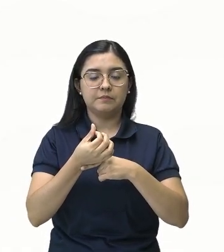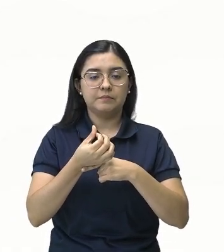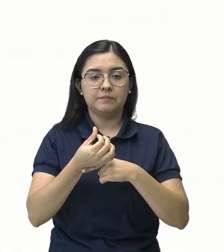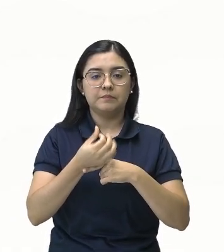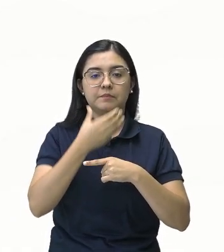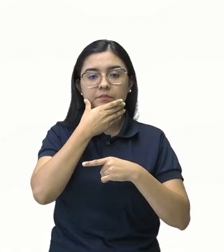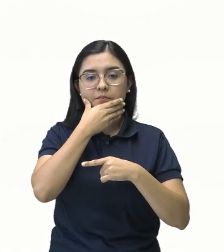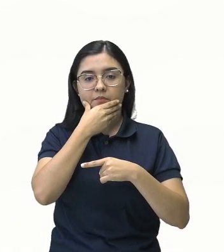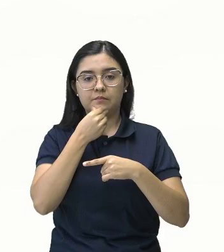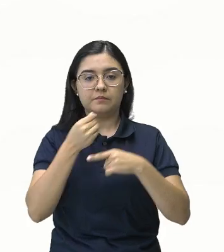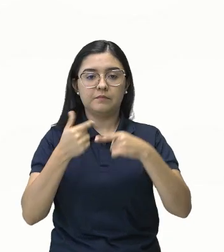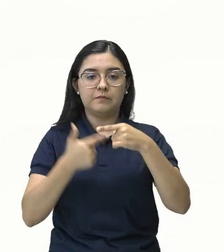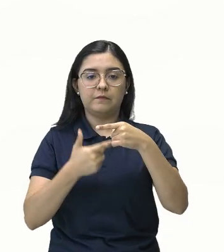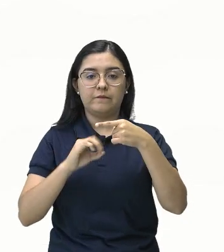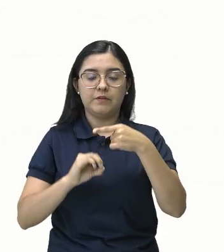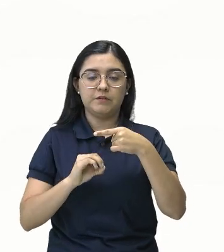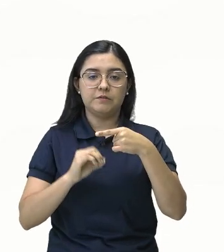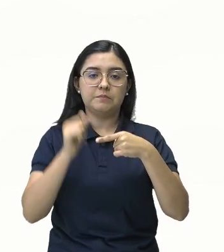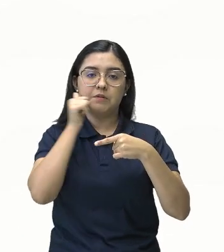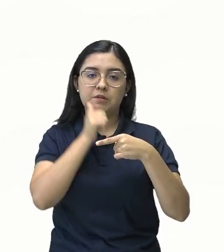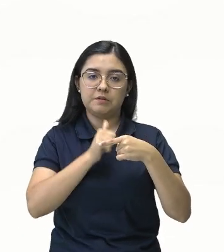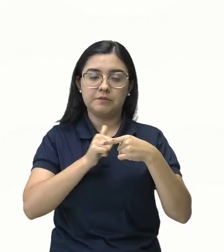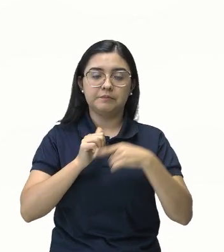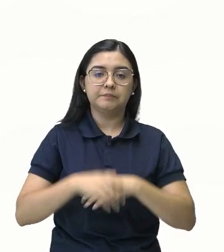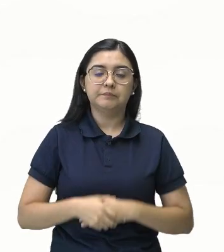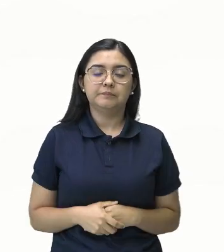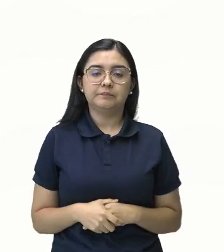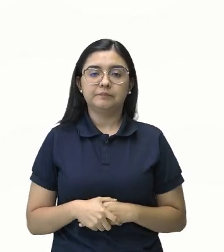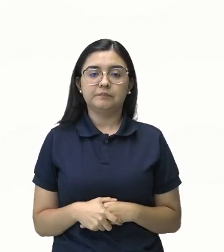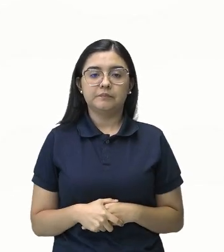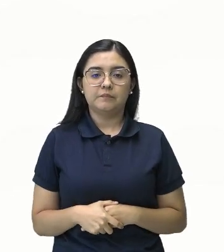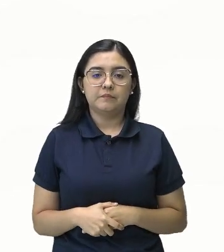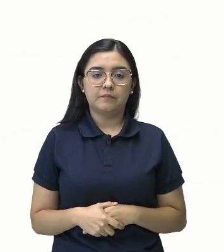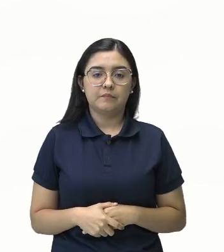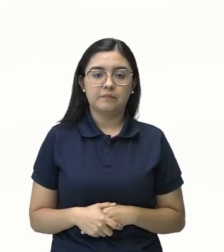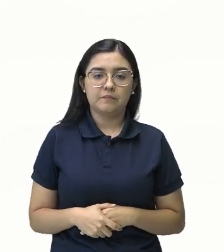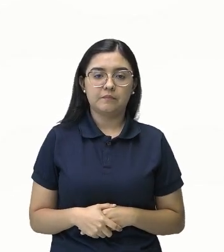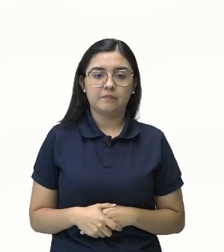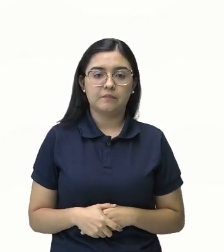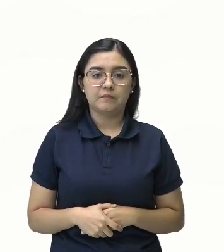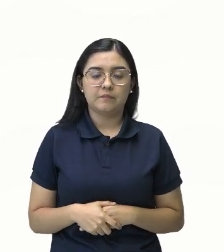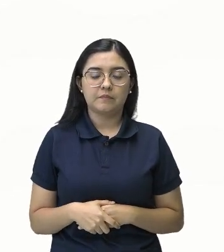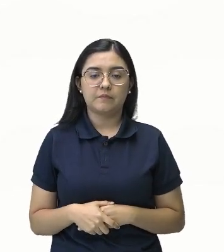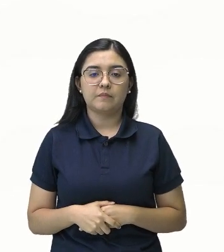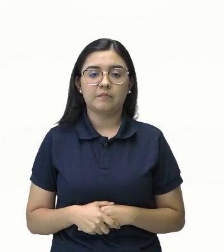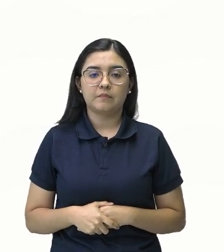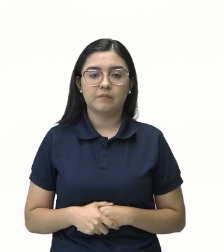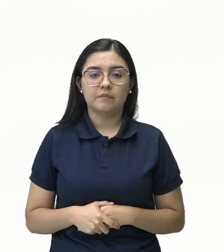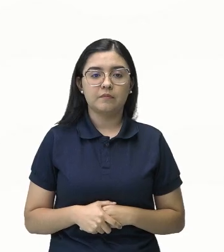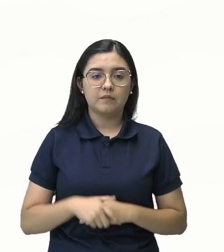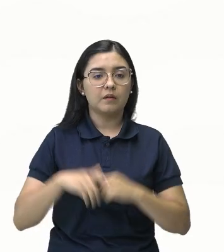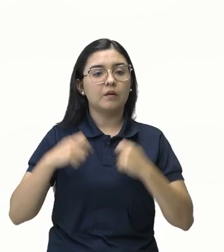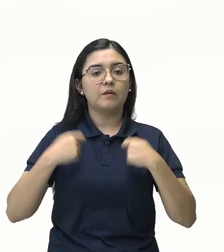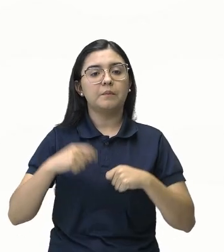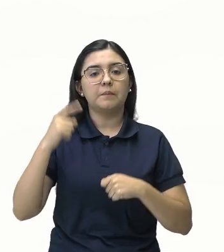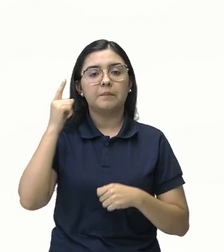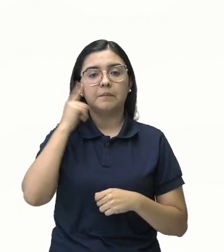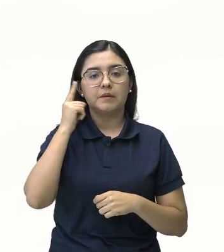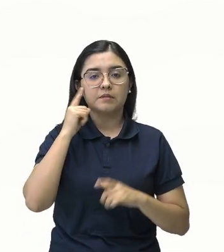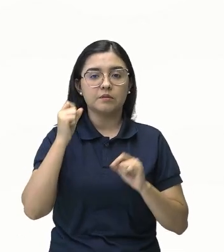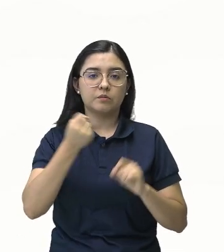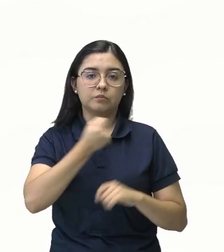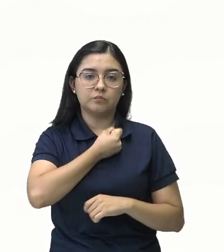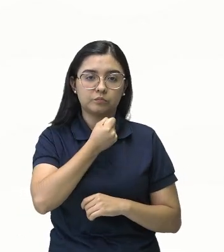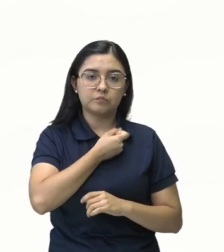meninos e 20 meninas. Então, agora eu tenho que pensar em um número